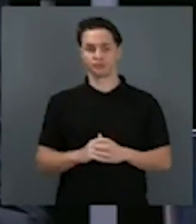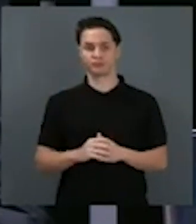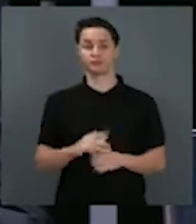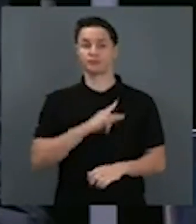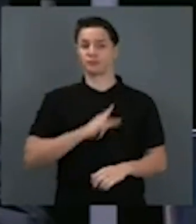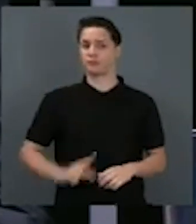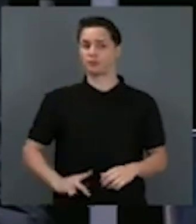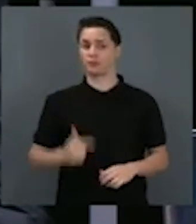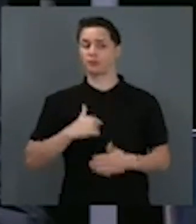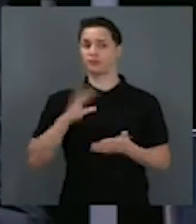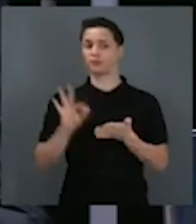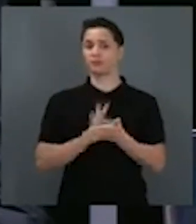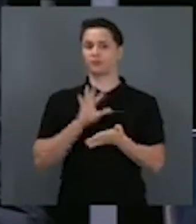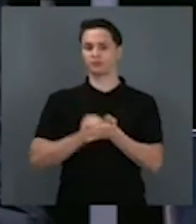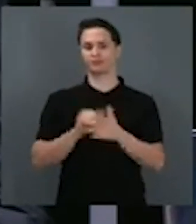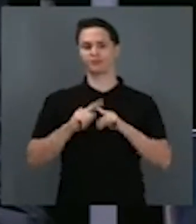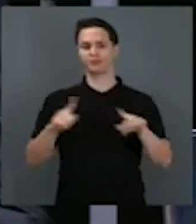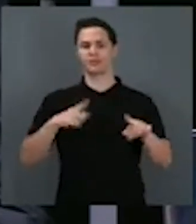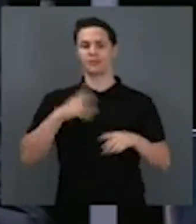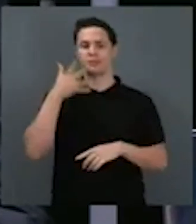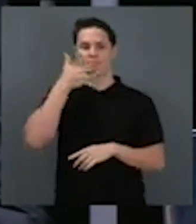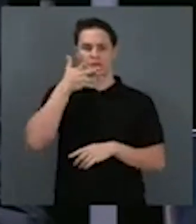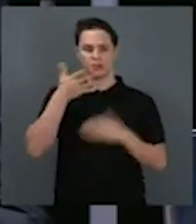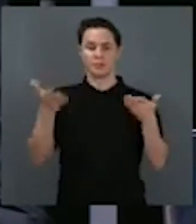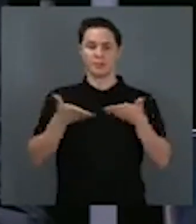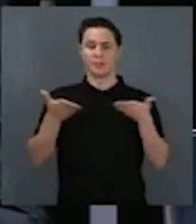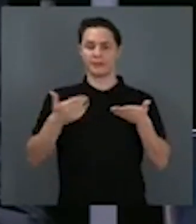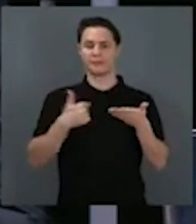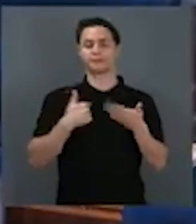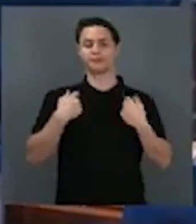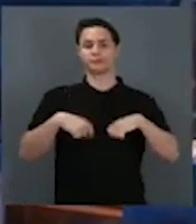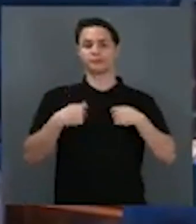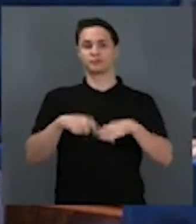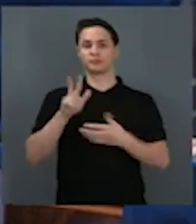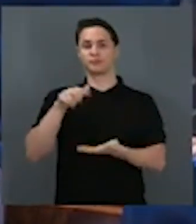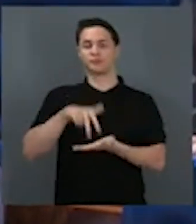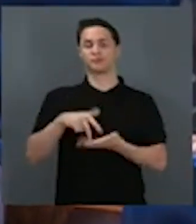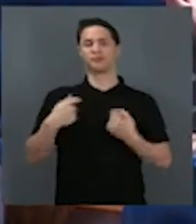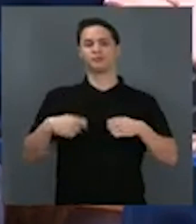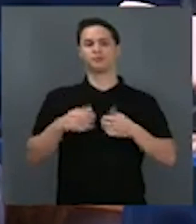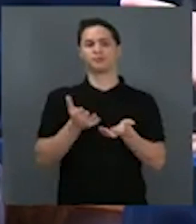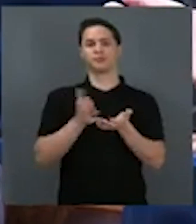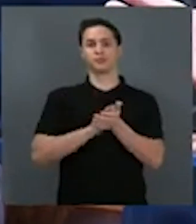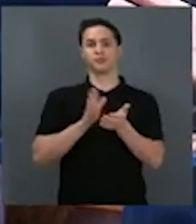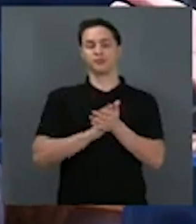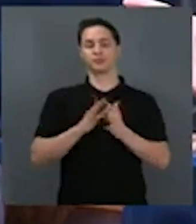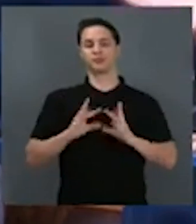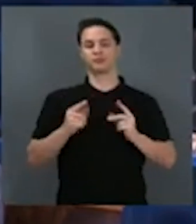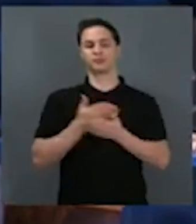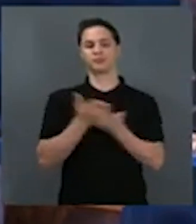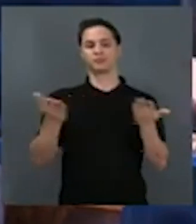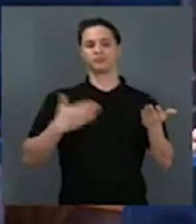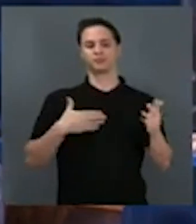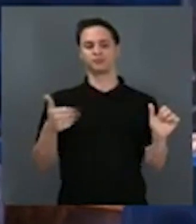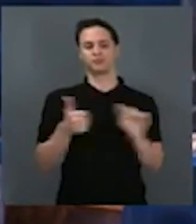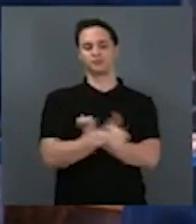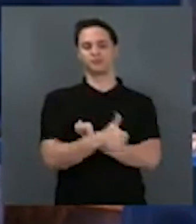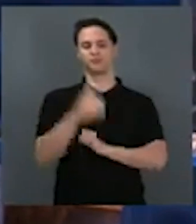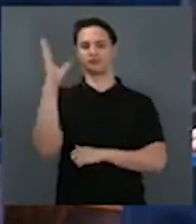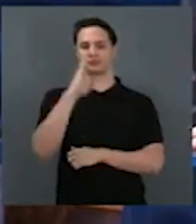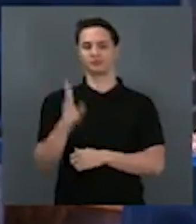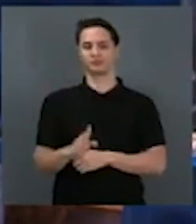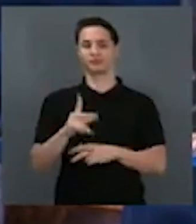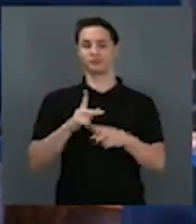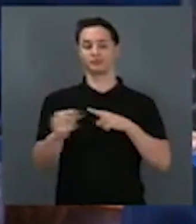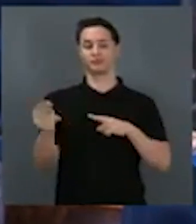Presidente, eu estava inscrito para falar, mas eu tenho uma palestra agora, mas eu não poderia deixar, primeiro aqui, de parabenizar todas as nossas atletas. O Brasil acabou de ganhar